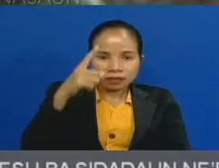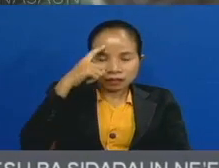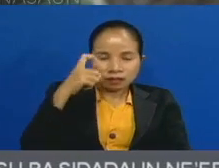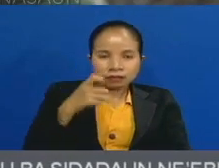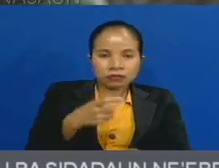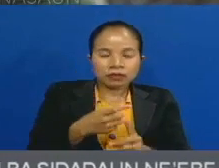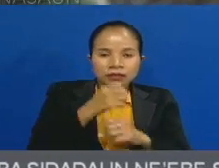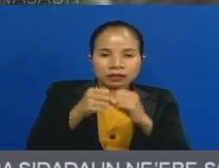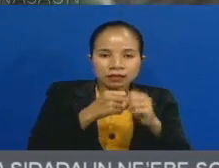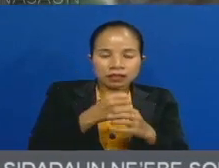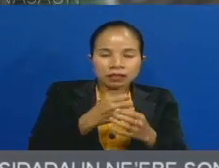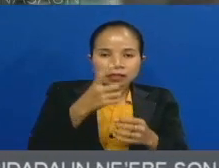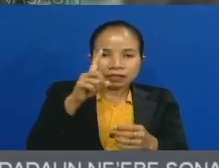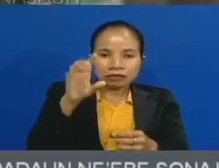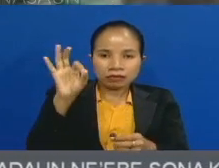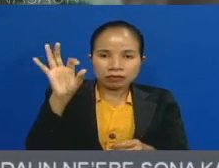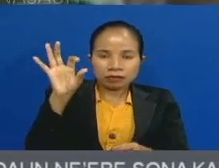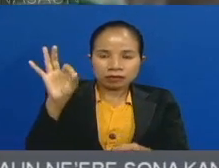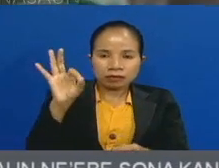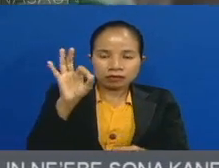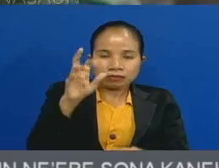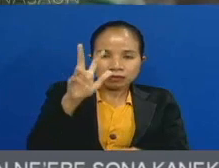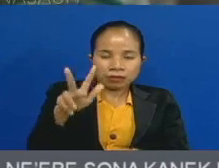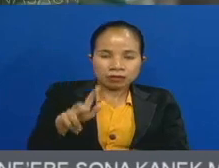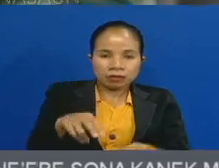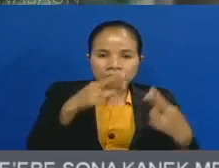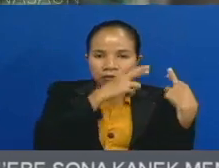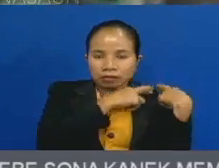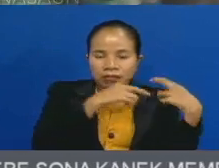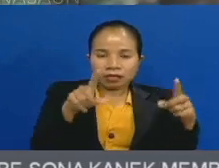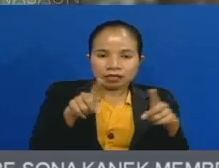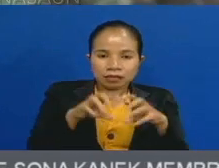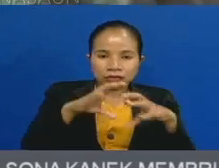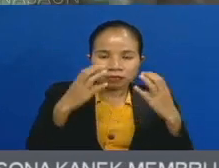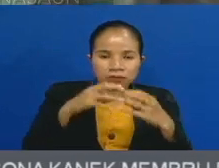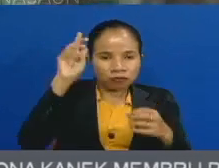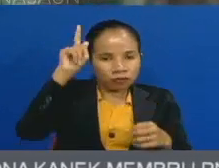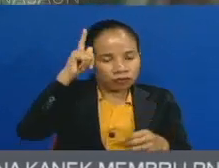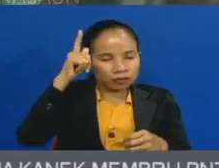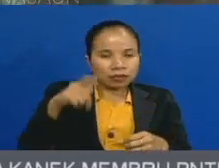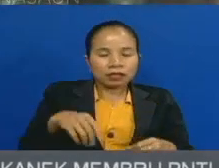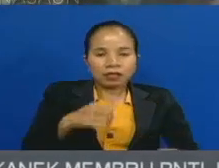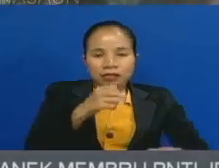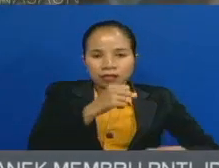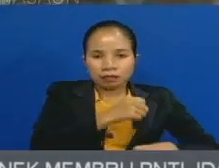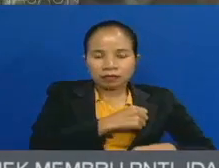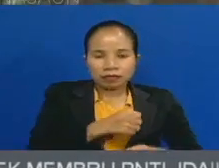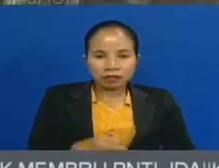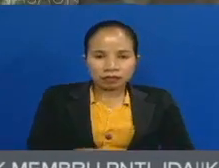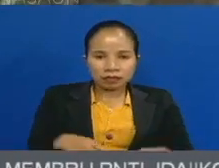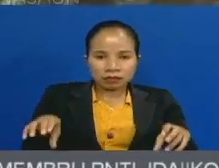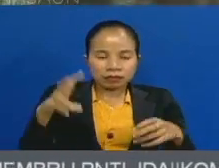husi tinang ne to rihunda tu sia sia nulu racing tolu. Assumi cargo o mudar comissário político militar no vice-secretário